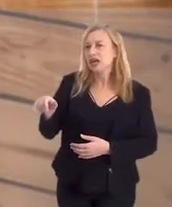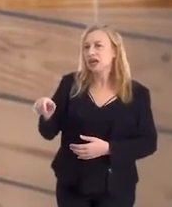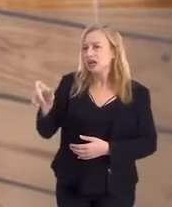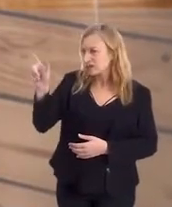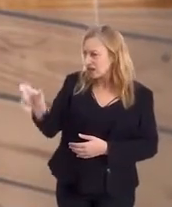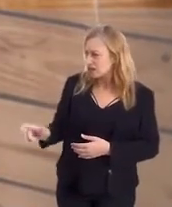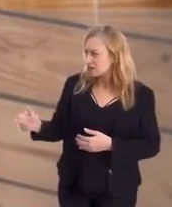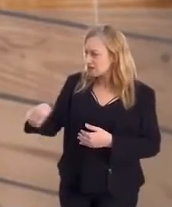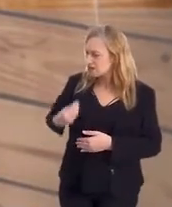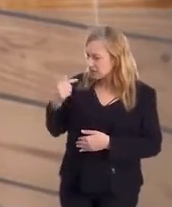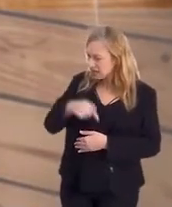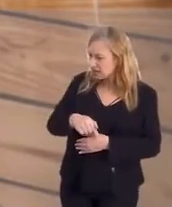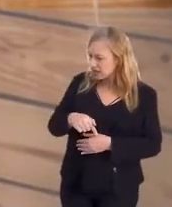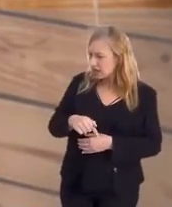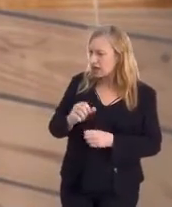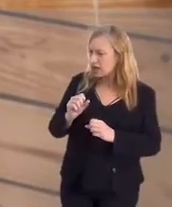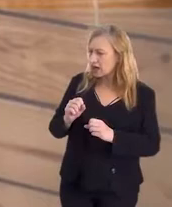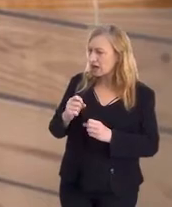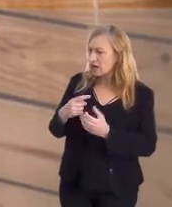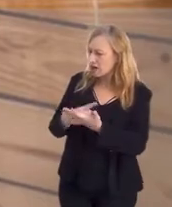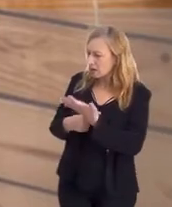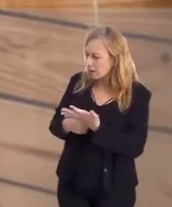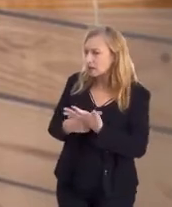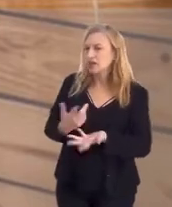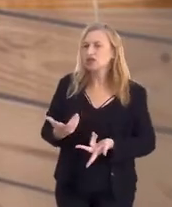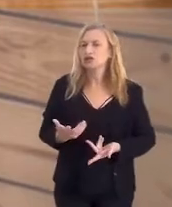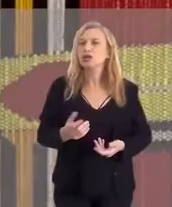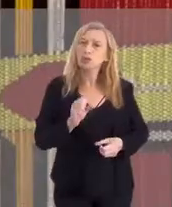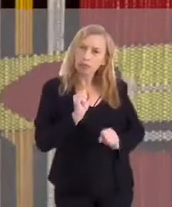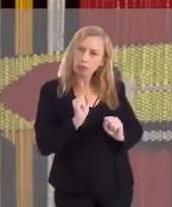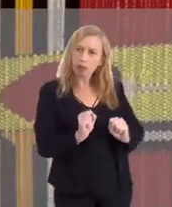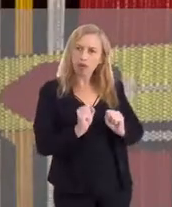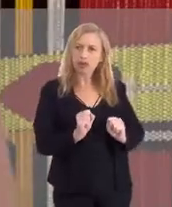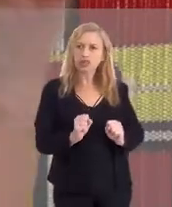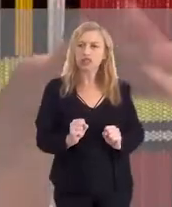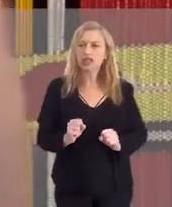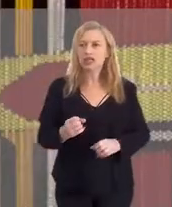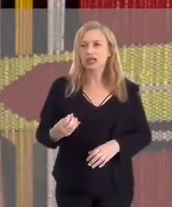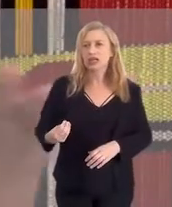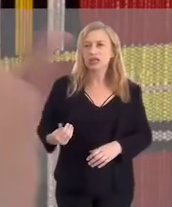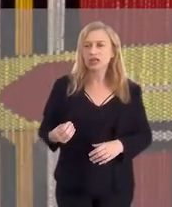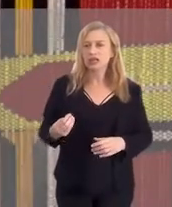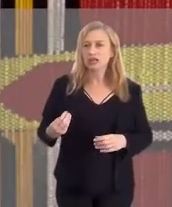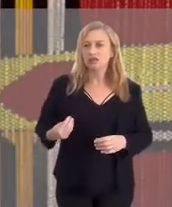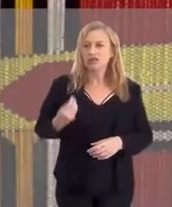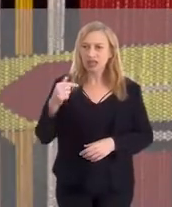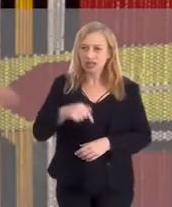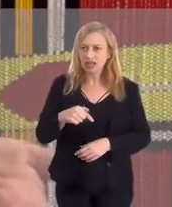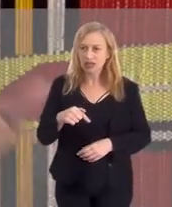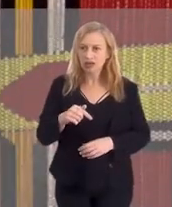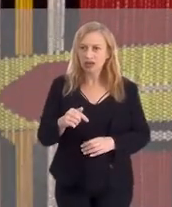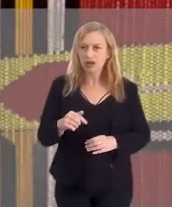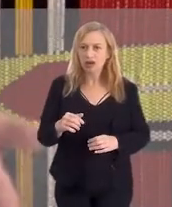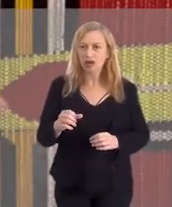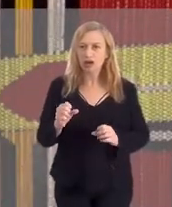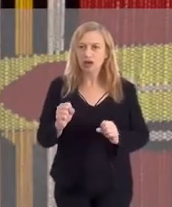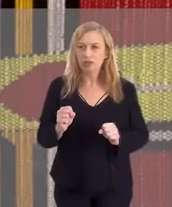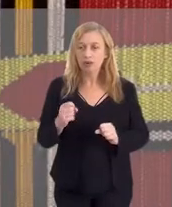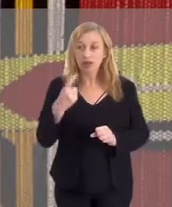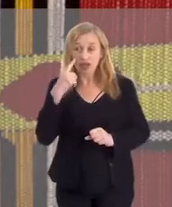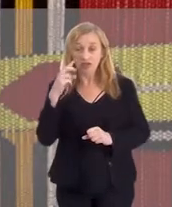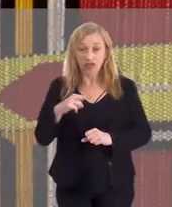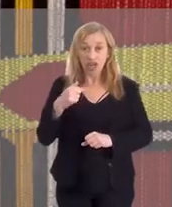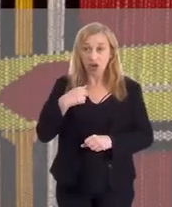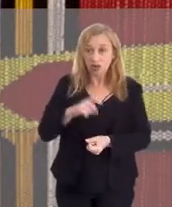nós estaríamos falando... Isso pode. Isso pode. Tipo assim, é, se ele estiver aqui presente agora, será que ele está rindo de mim porque eu